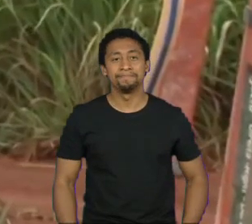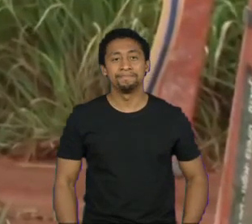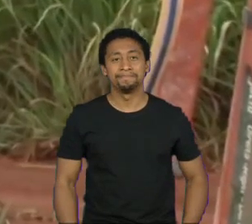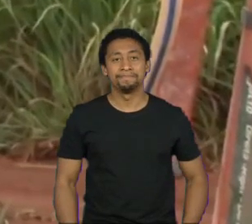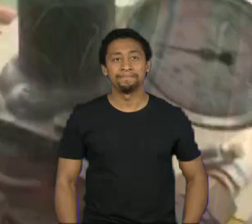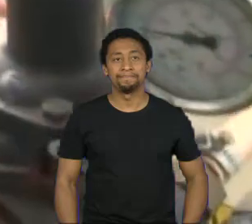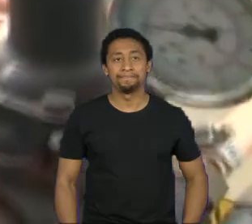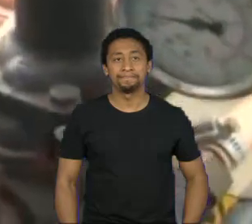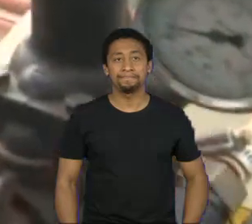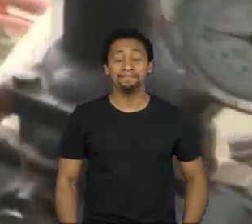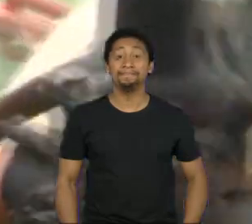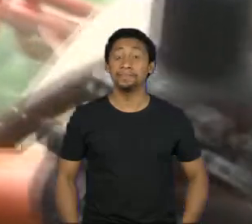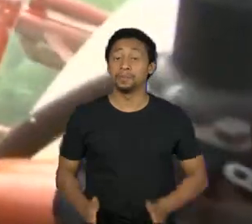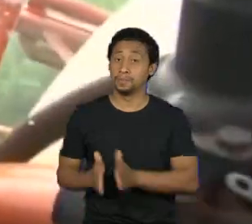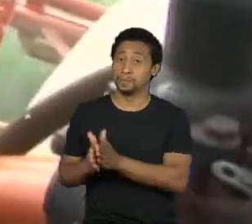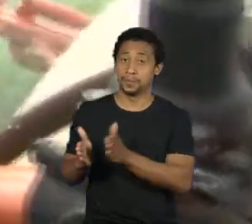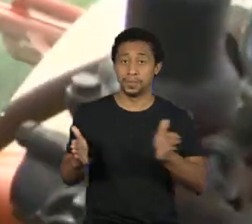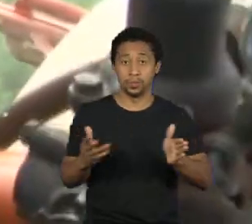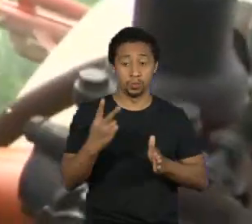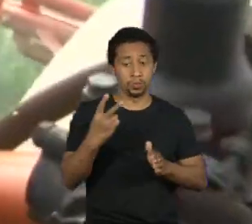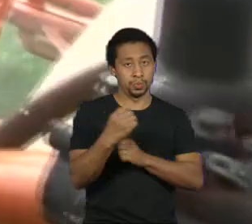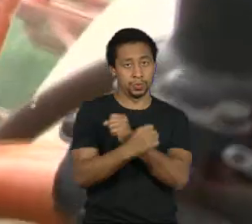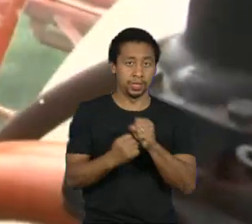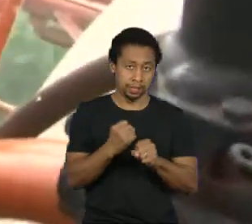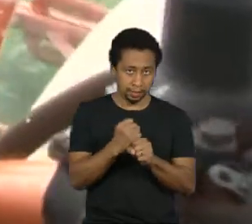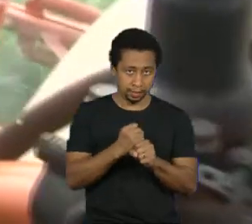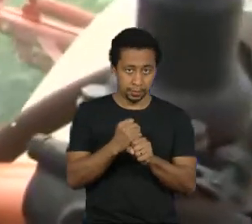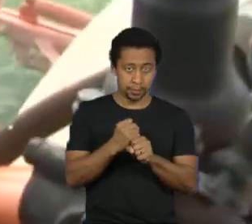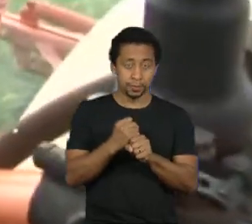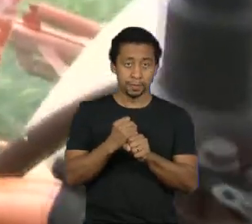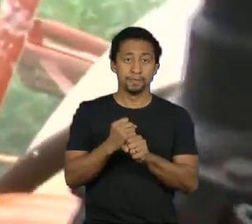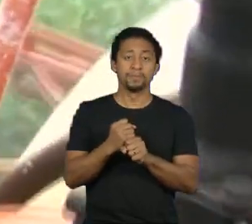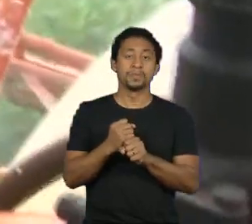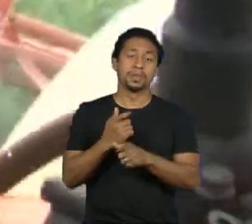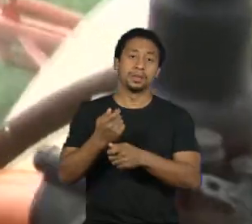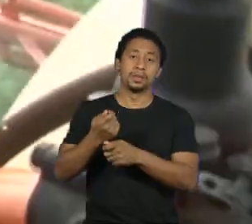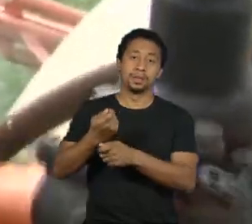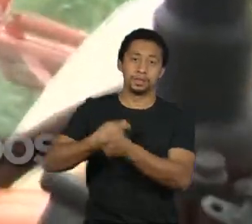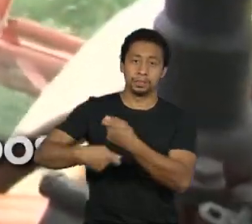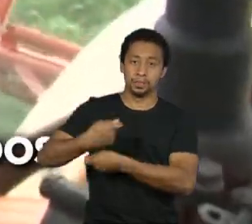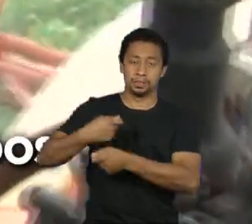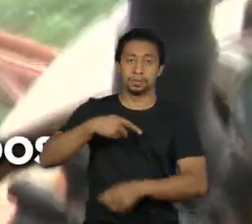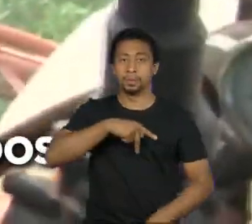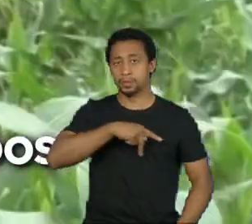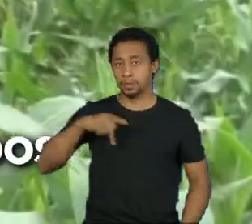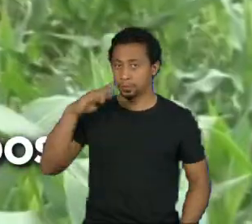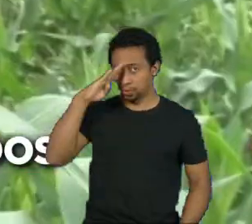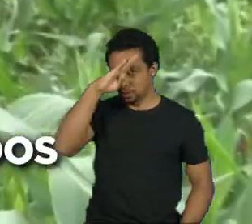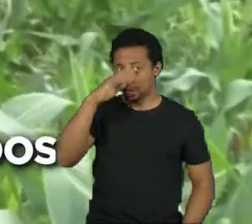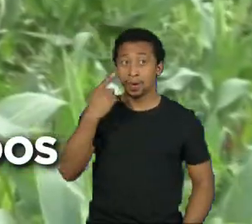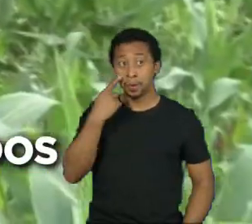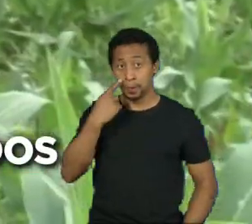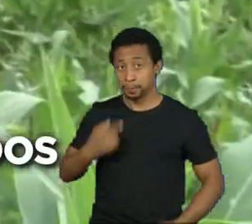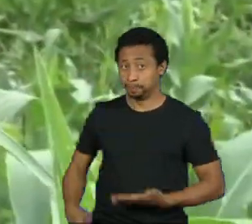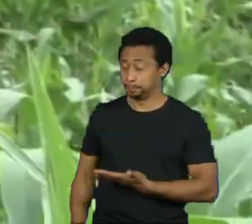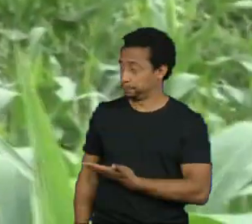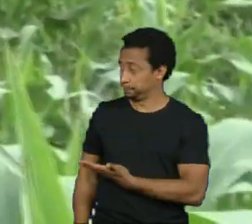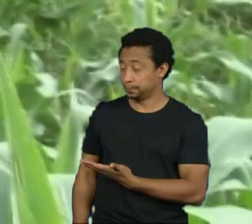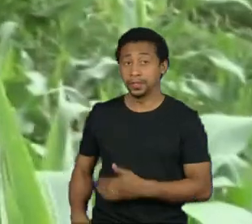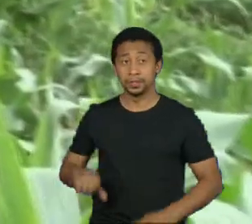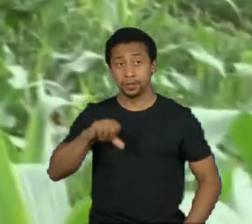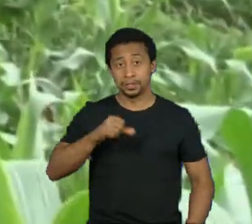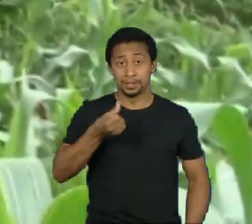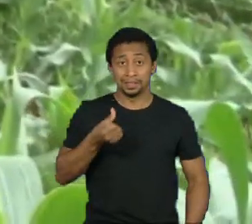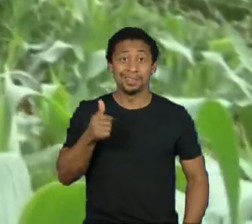Só nos 2 primeiros anos do governo Jair Bolsonaro foram liberadas 967 substâncias.